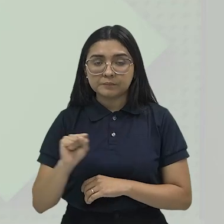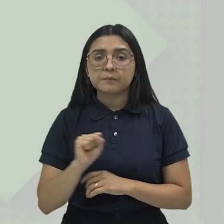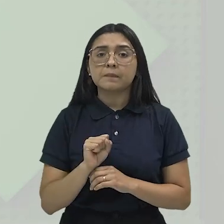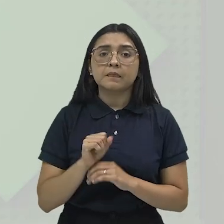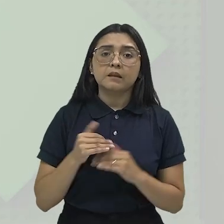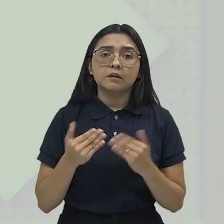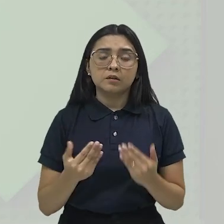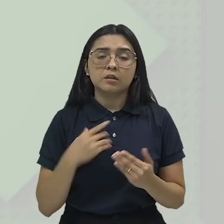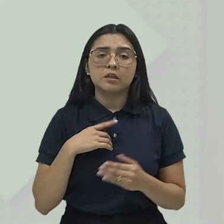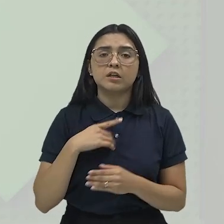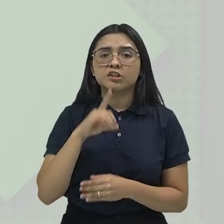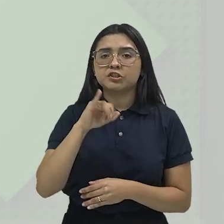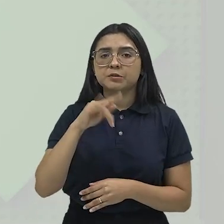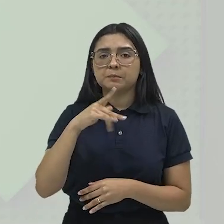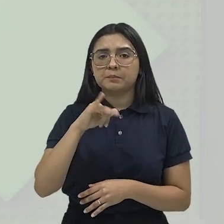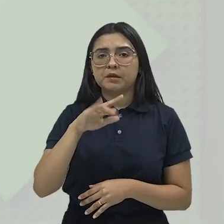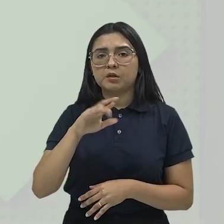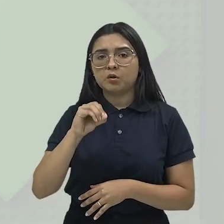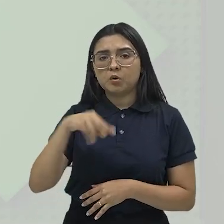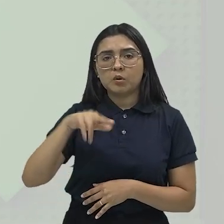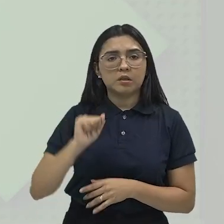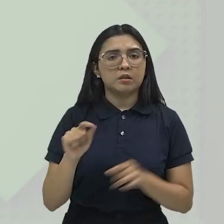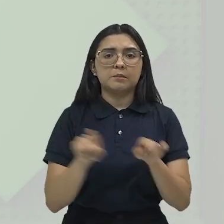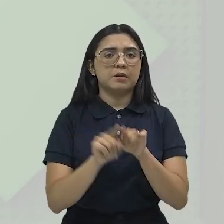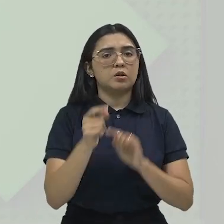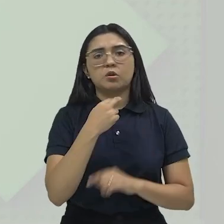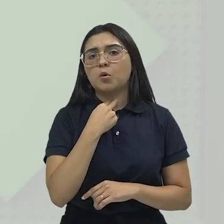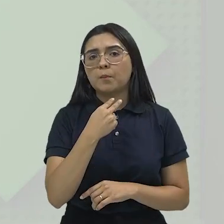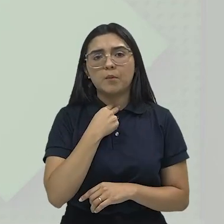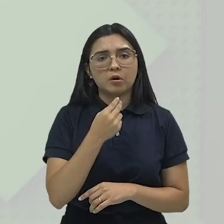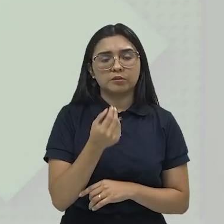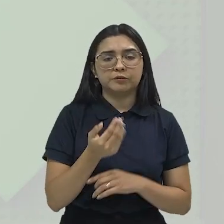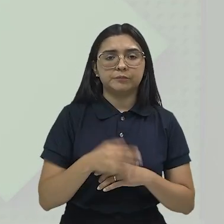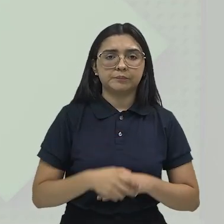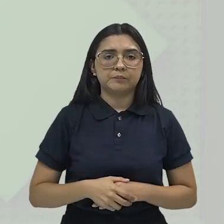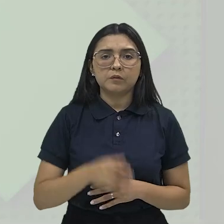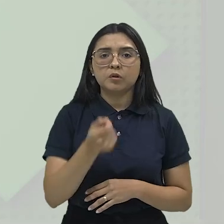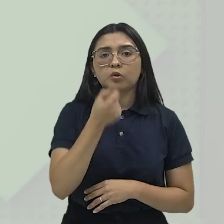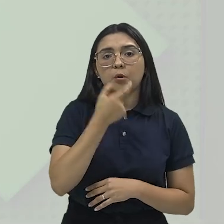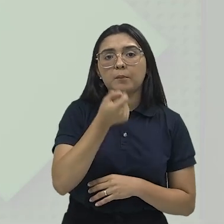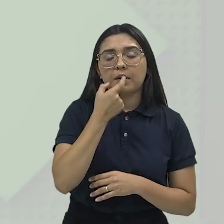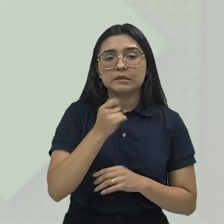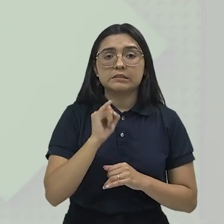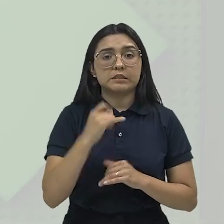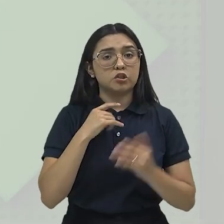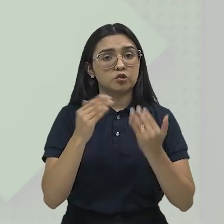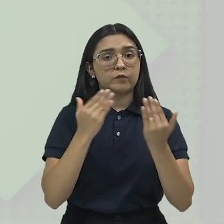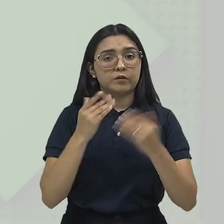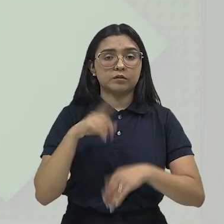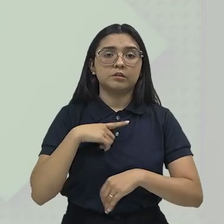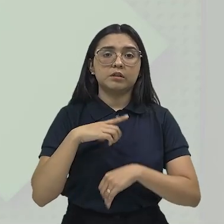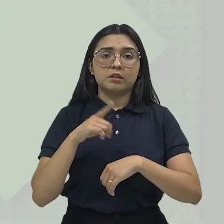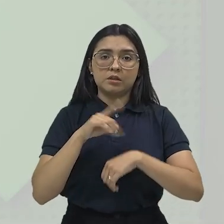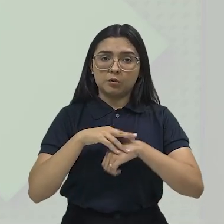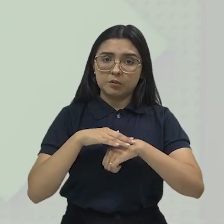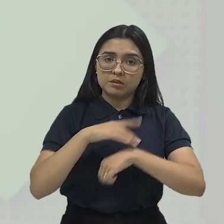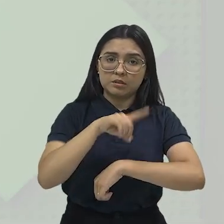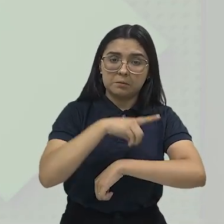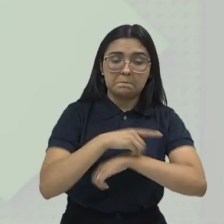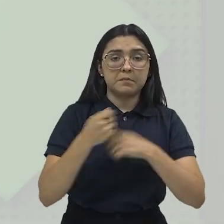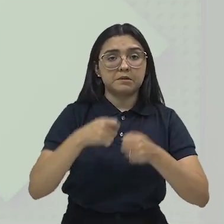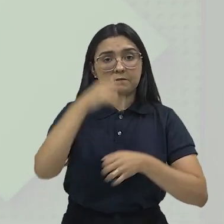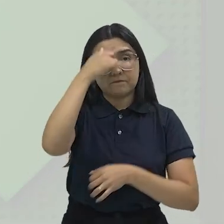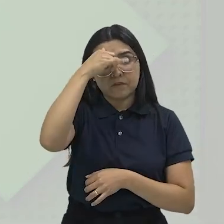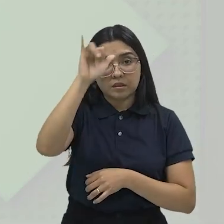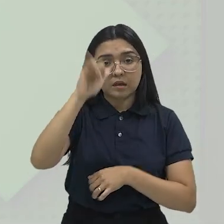salicílico, dipirona, por exemplo, não podem ser tomados por pessoas que estão com suspeita de dengue, tá? Então é preciso